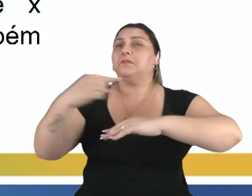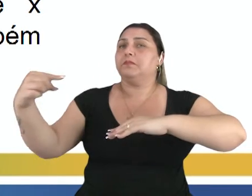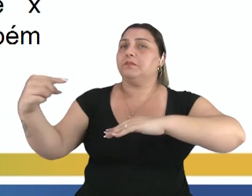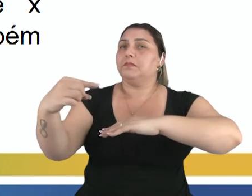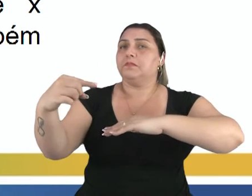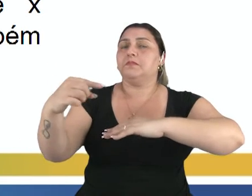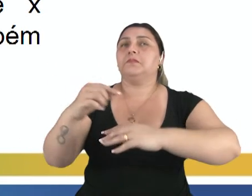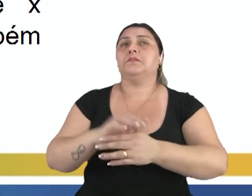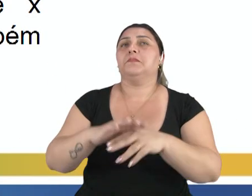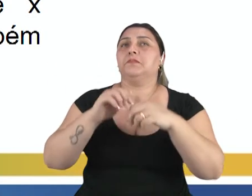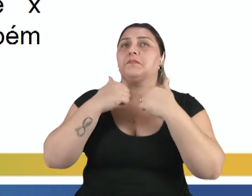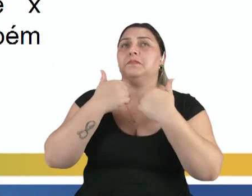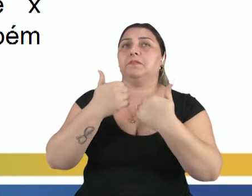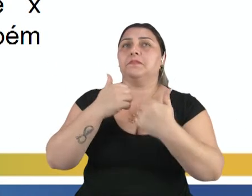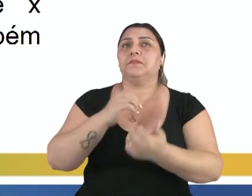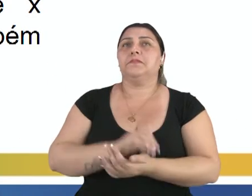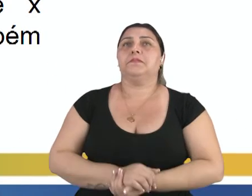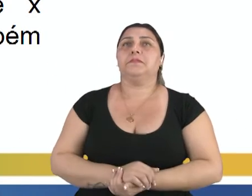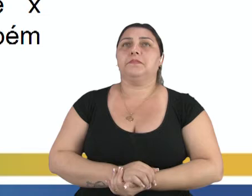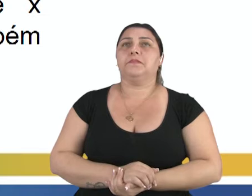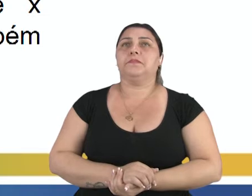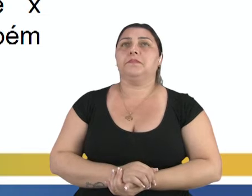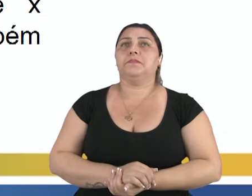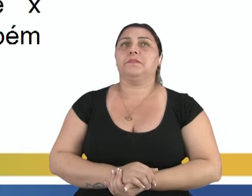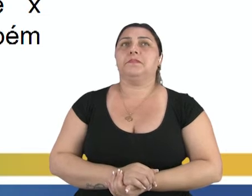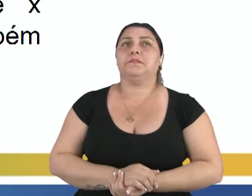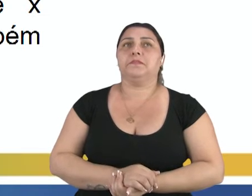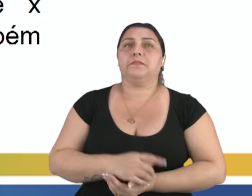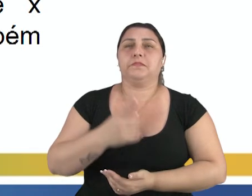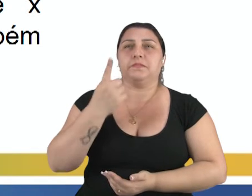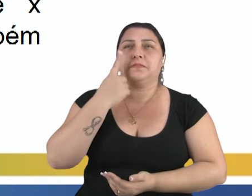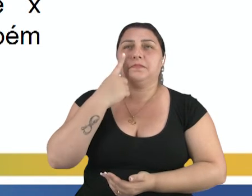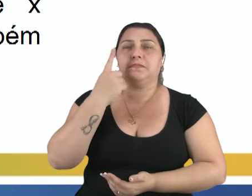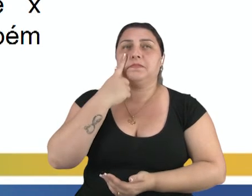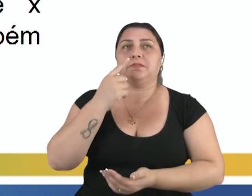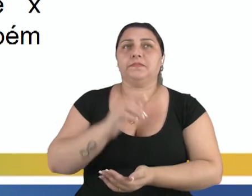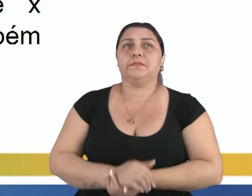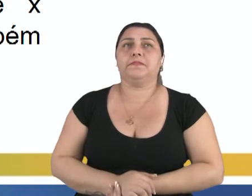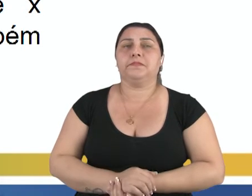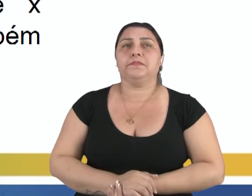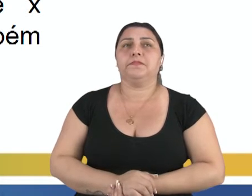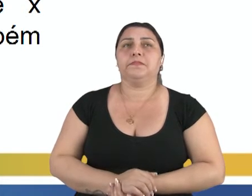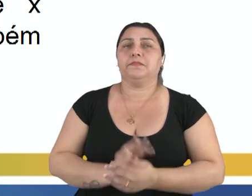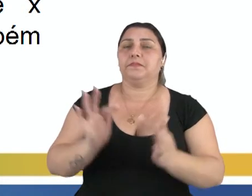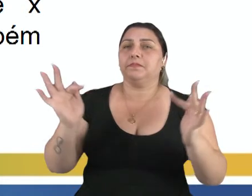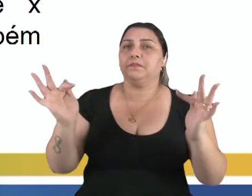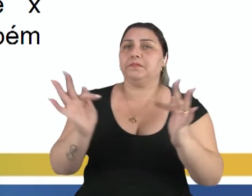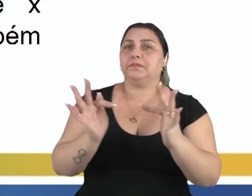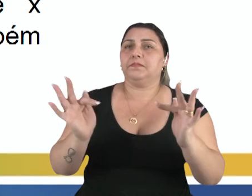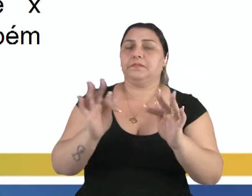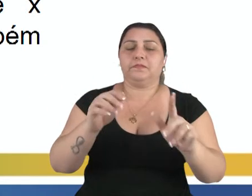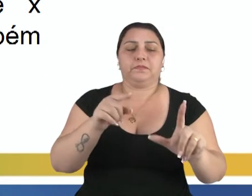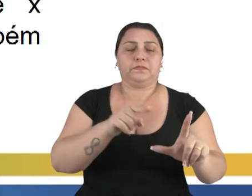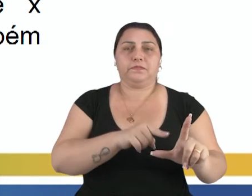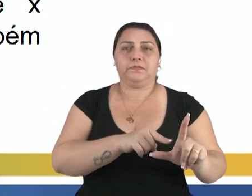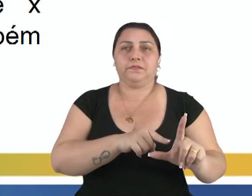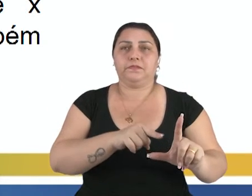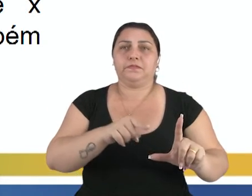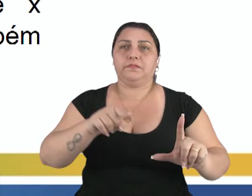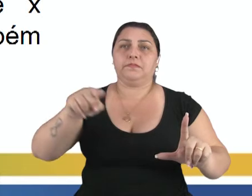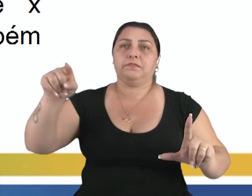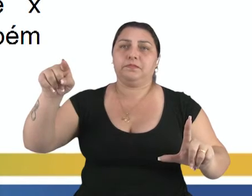Então, olha só, gente. Falando um pouco ainda da função crescente, vale ressaltar, quando